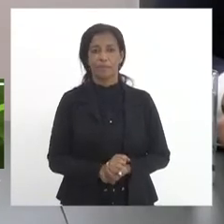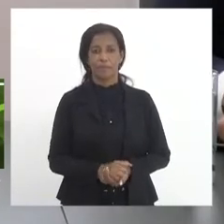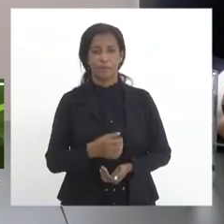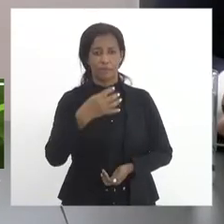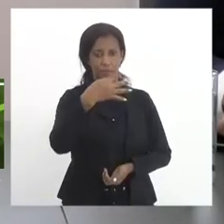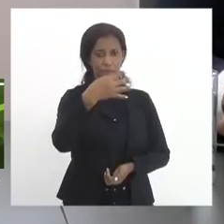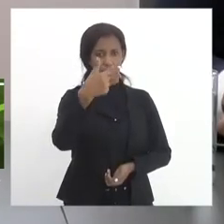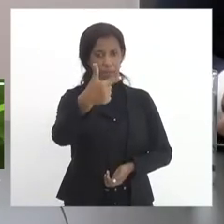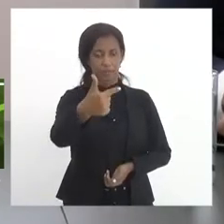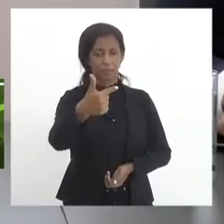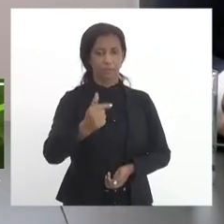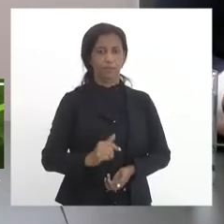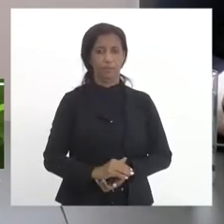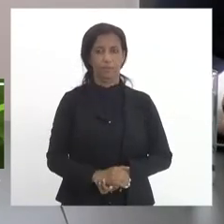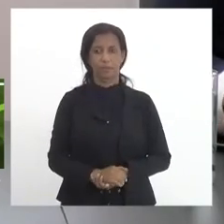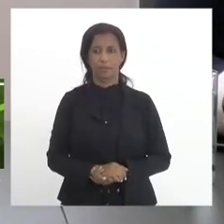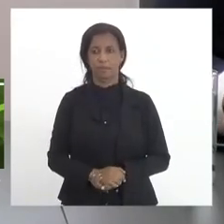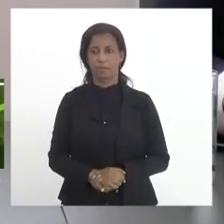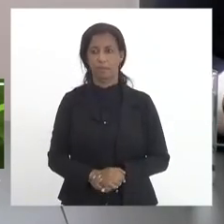42.